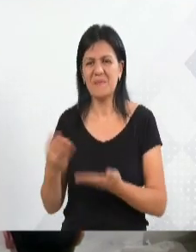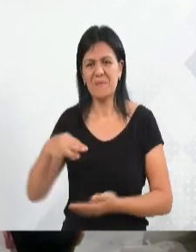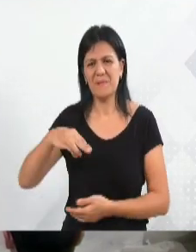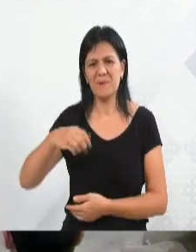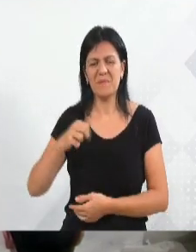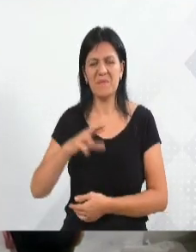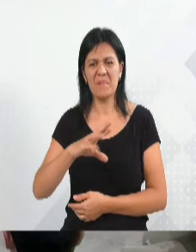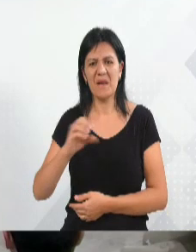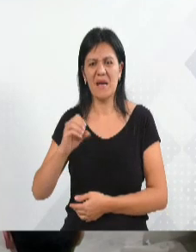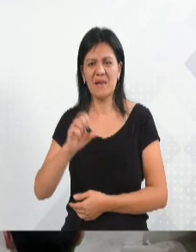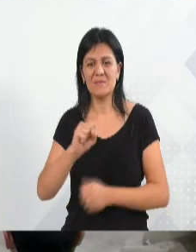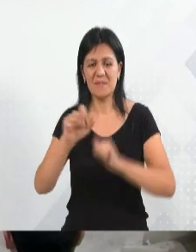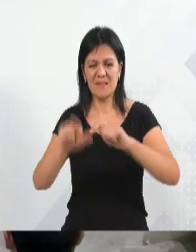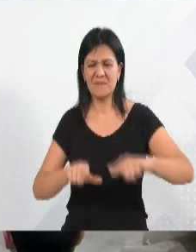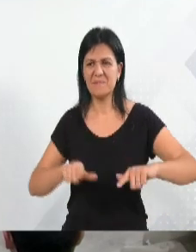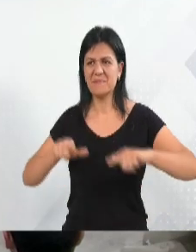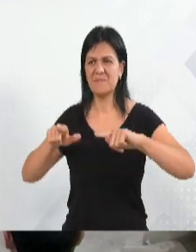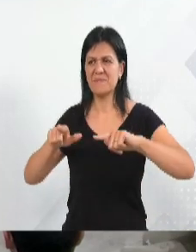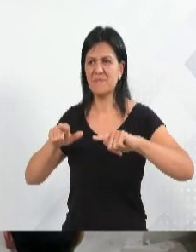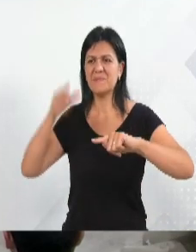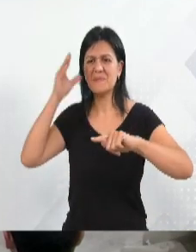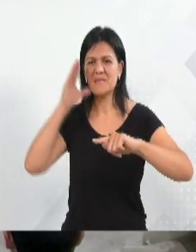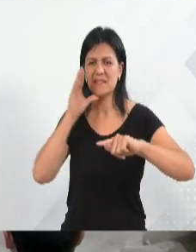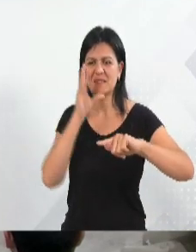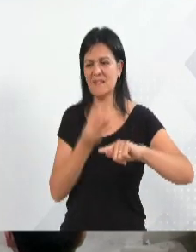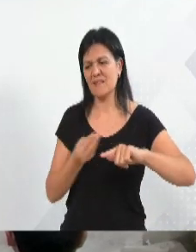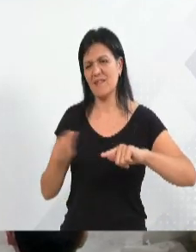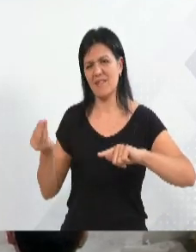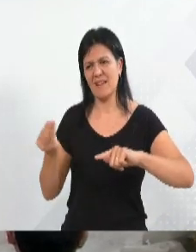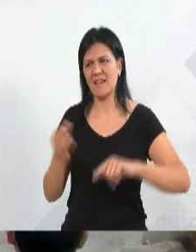para receber a comenda das mãos do vereador César Campesato.